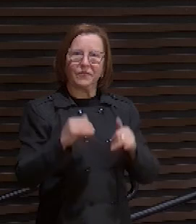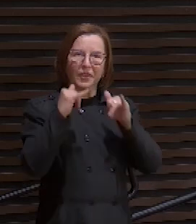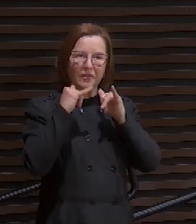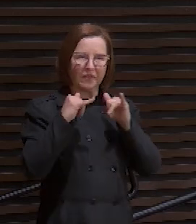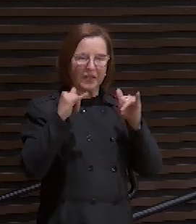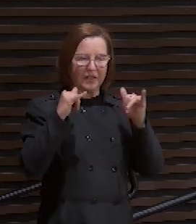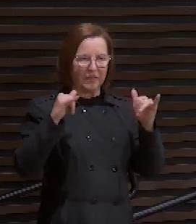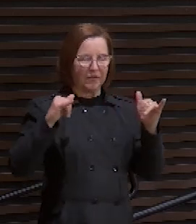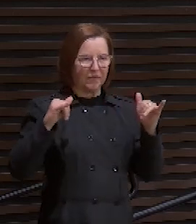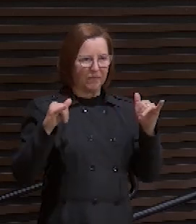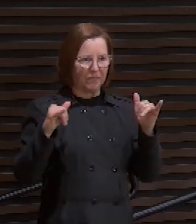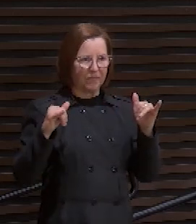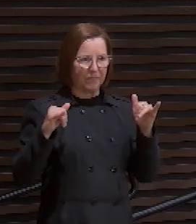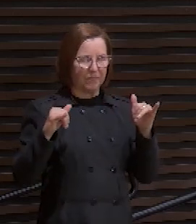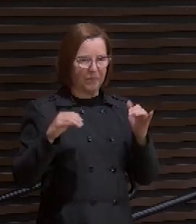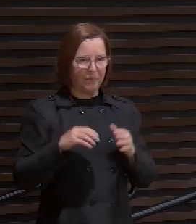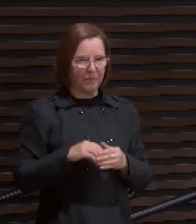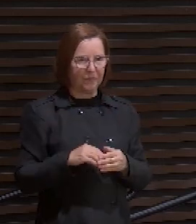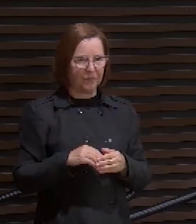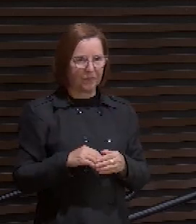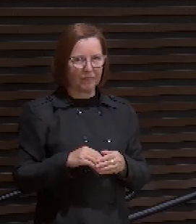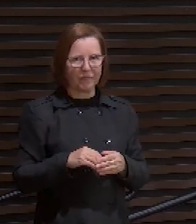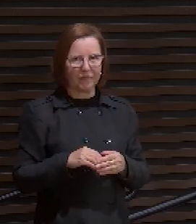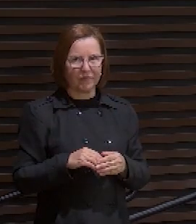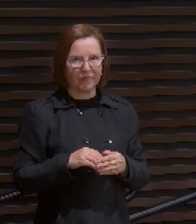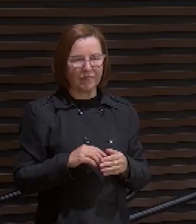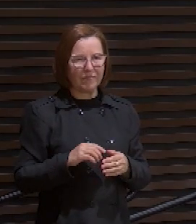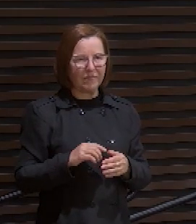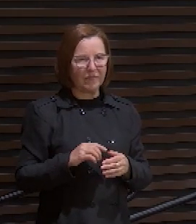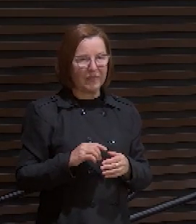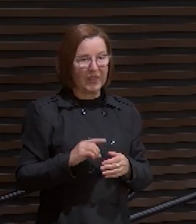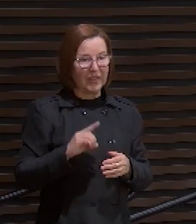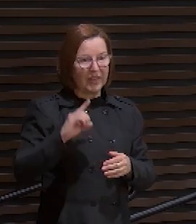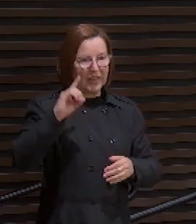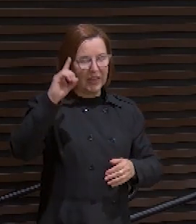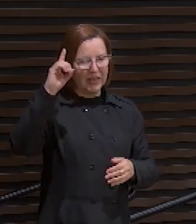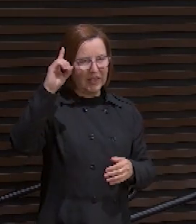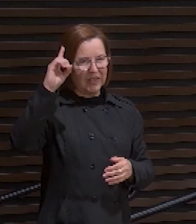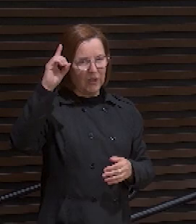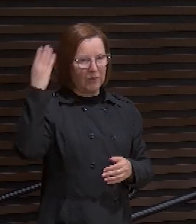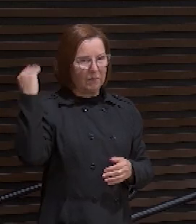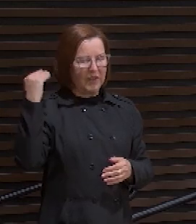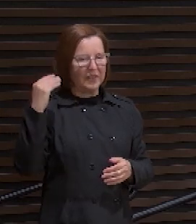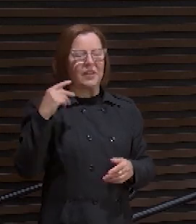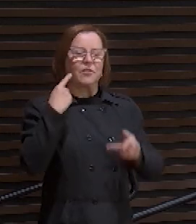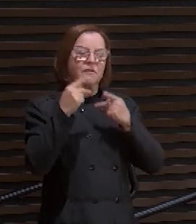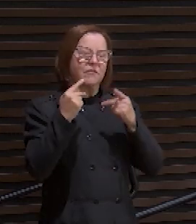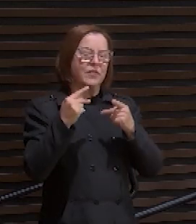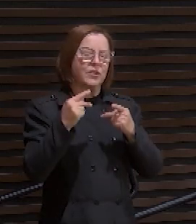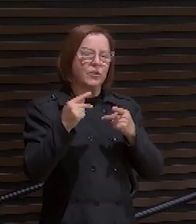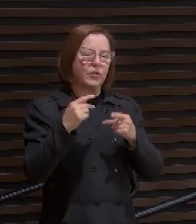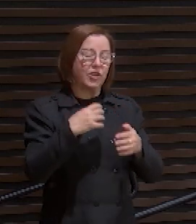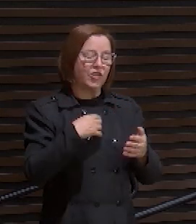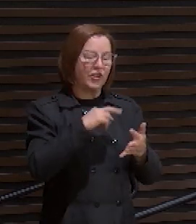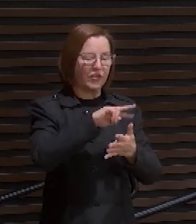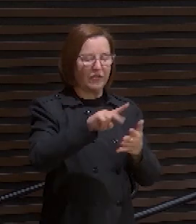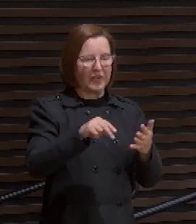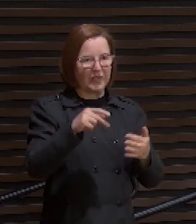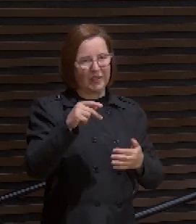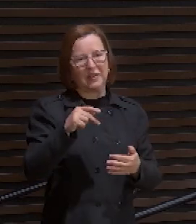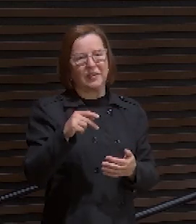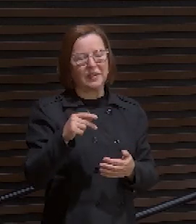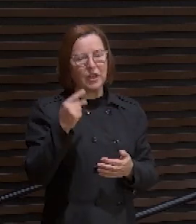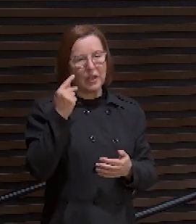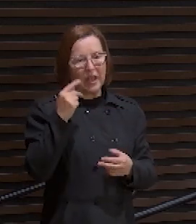ele vai dizendo inicialmente, Deus, havendo Deus outrora falado de várias maneiras aos pais pelos